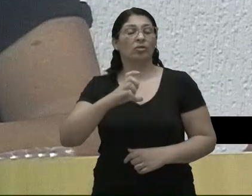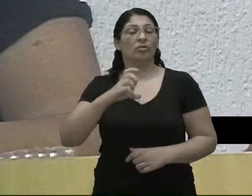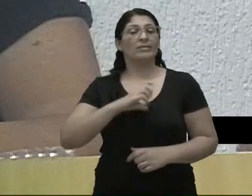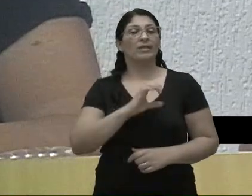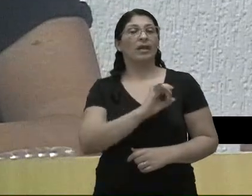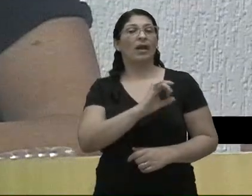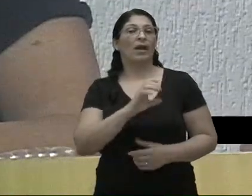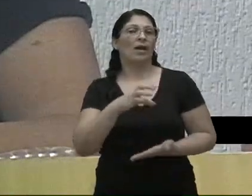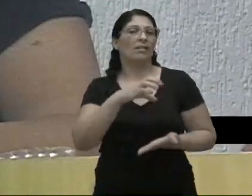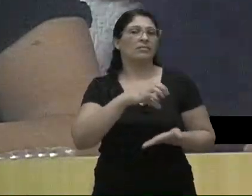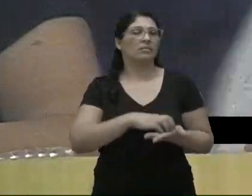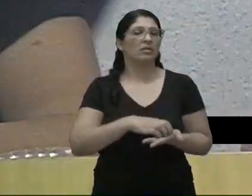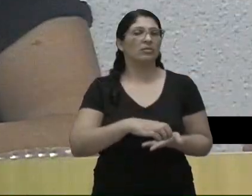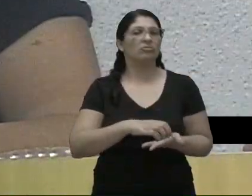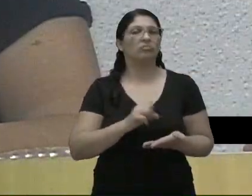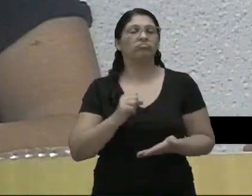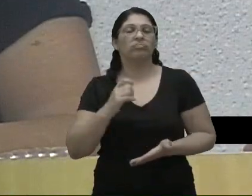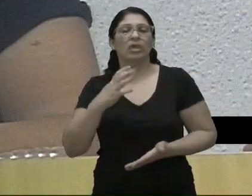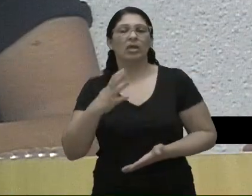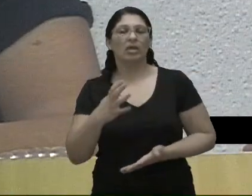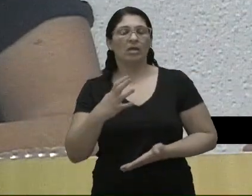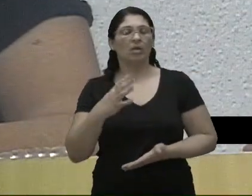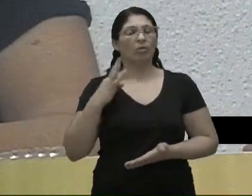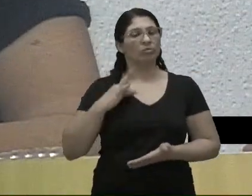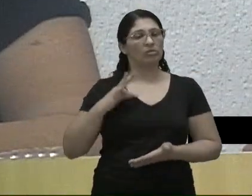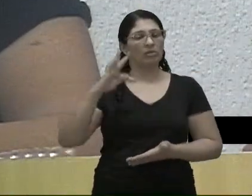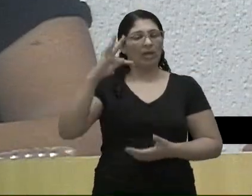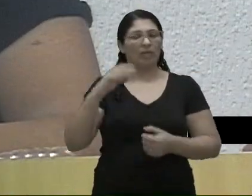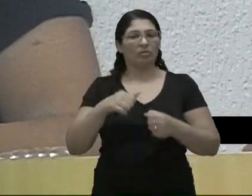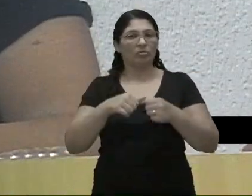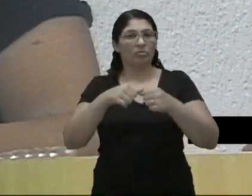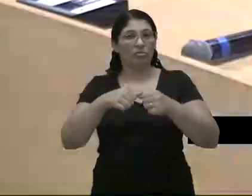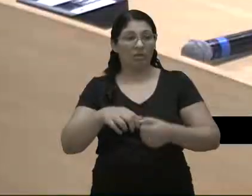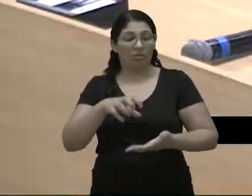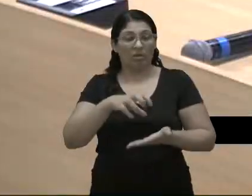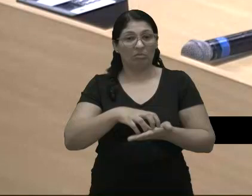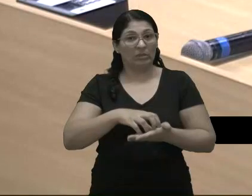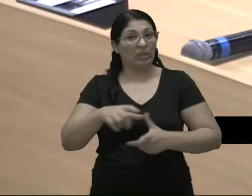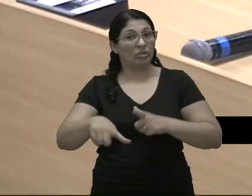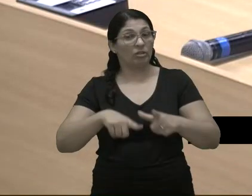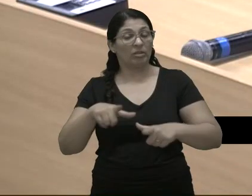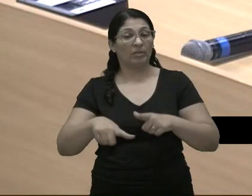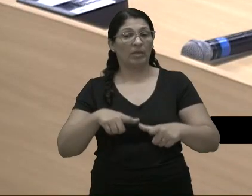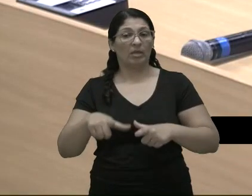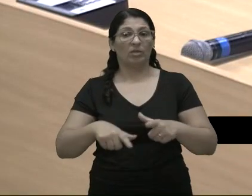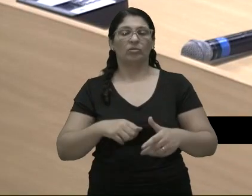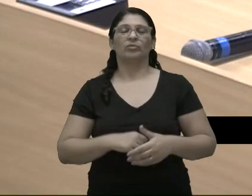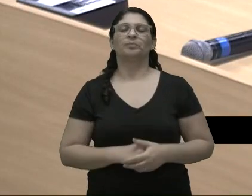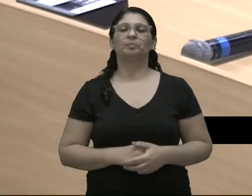quantos técnicos ficam prestando serviço na unidade? O técnico de raio-x,